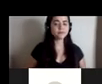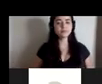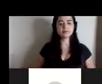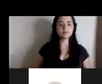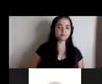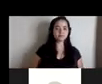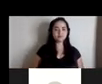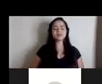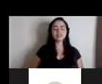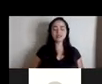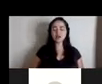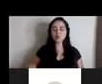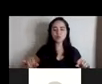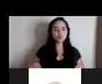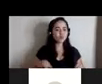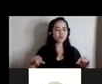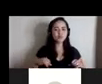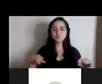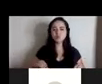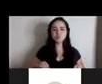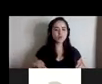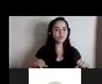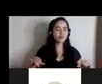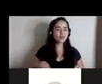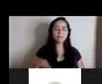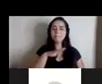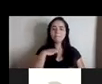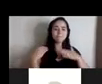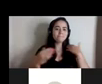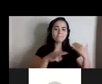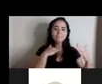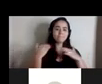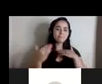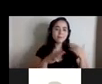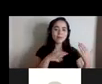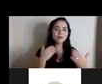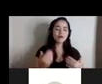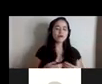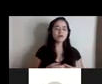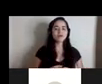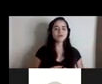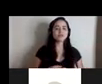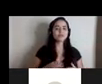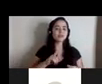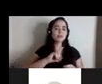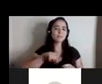de muita dor, por tantas mortes, tantas vidas perdidas